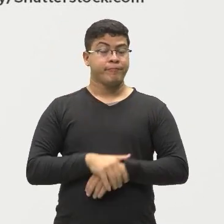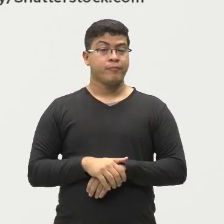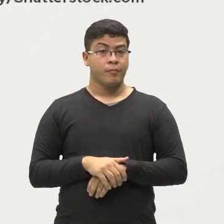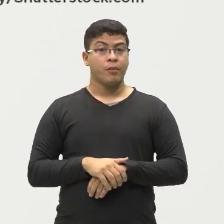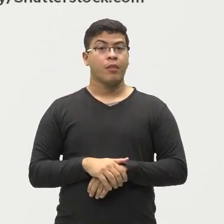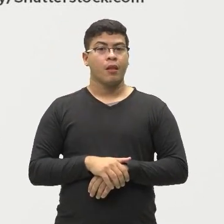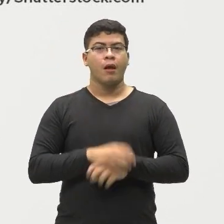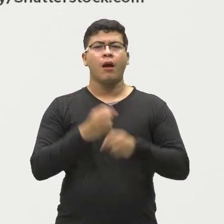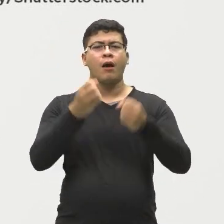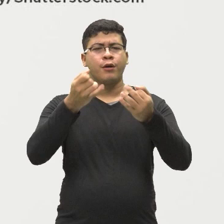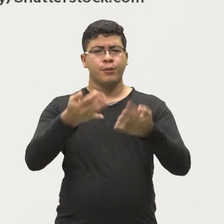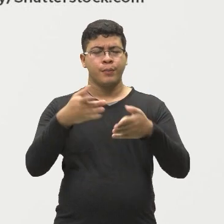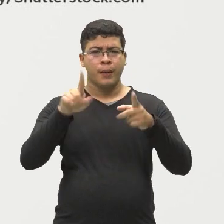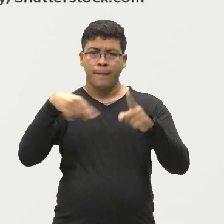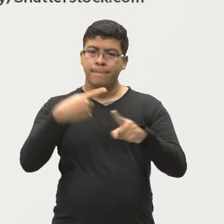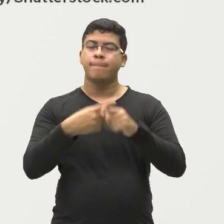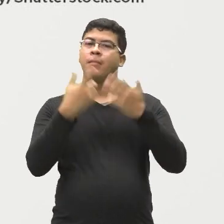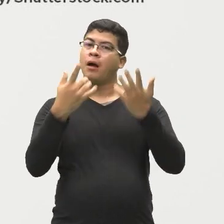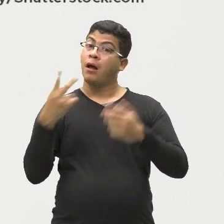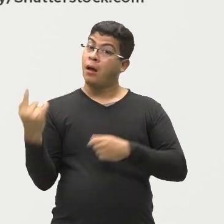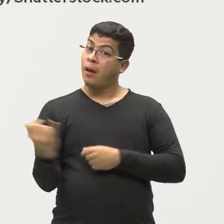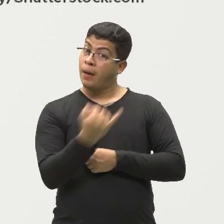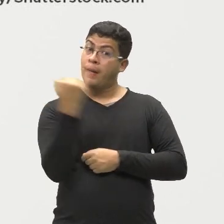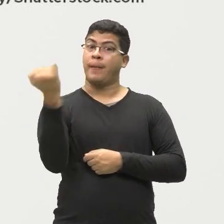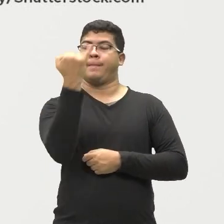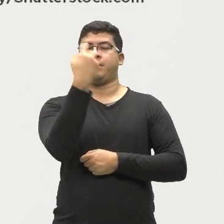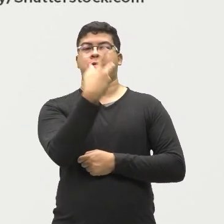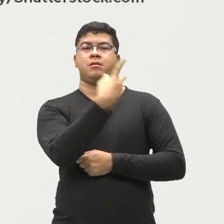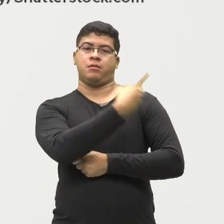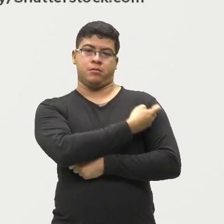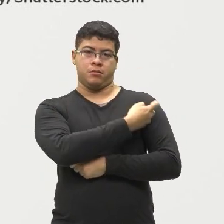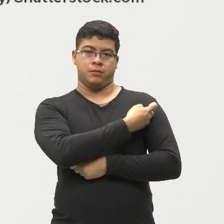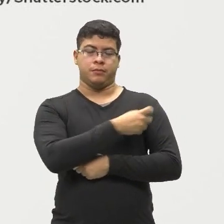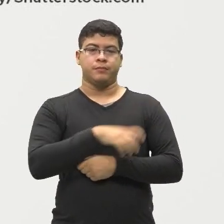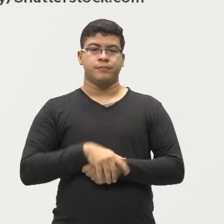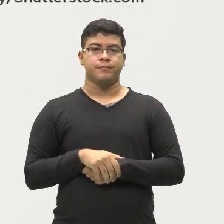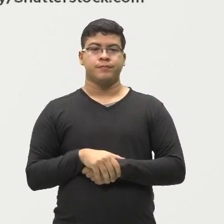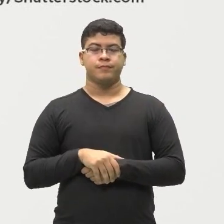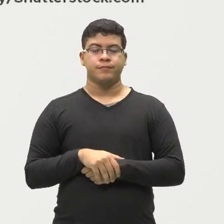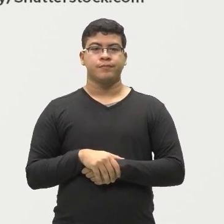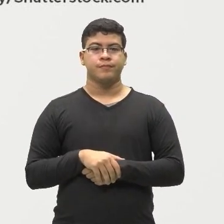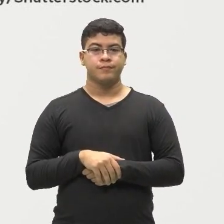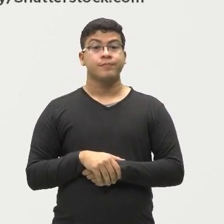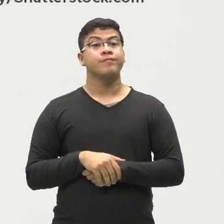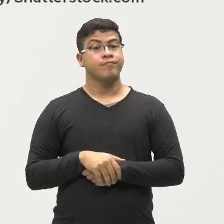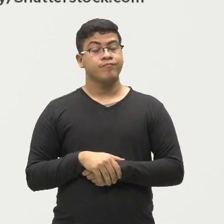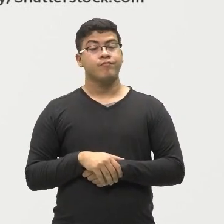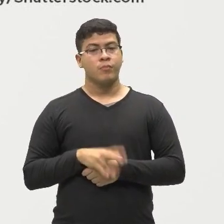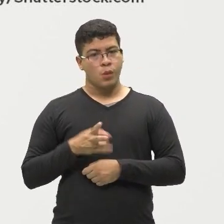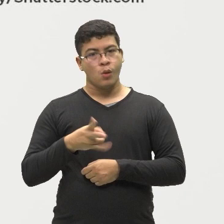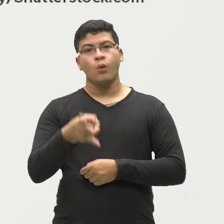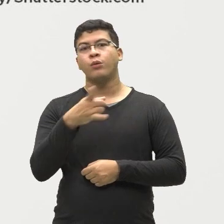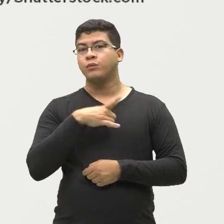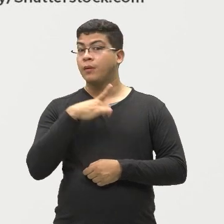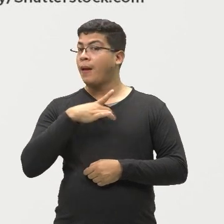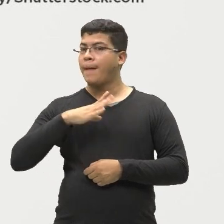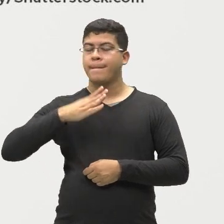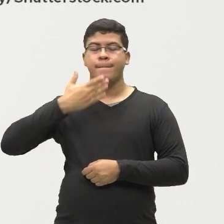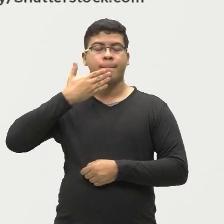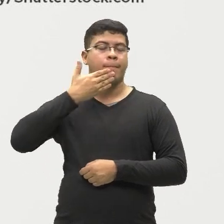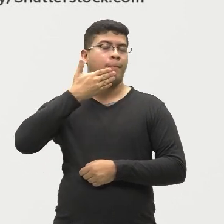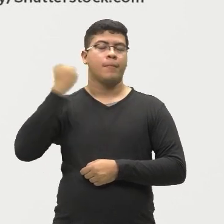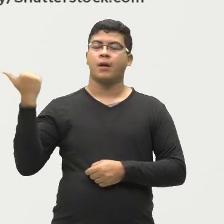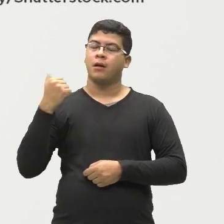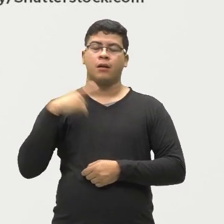para vocês a importância da vacinação. Olha só, a vacinação continua sendo a melhor